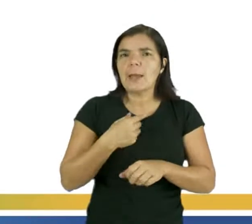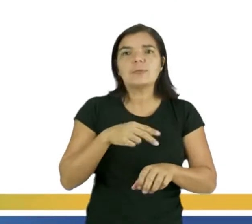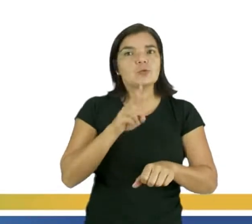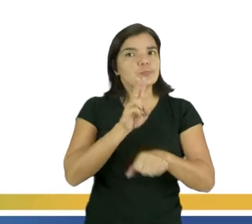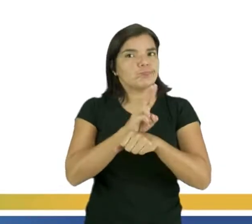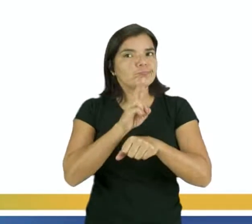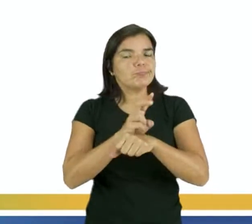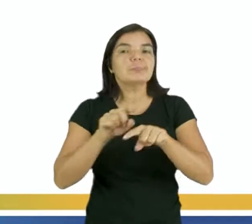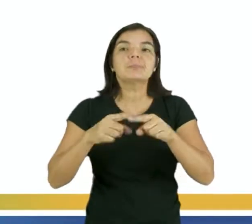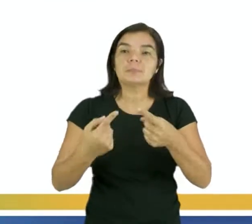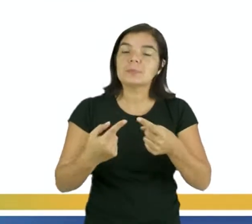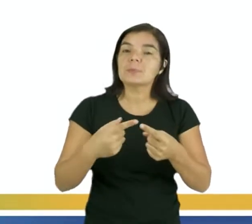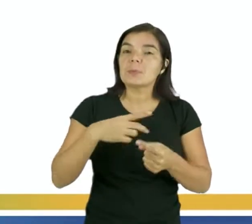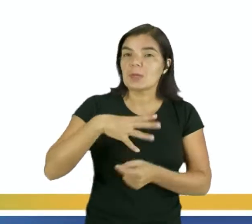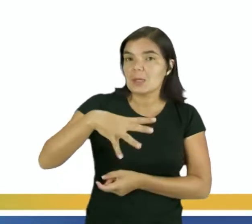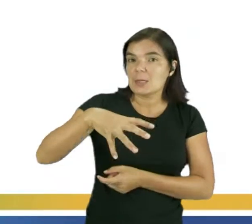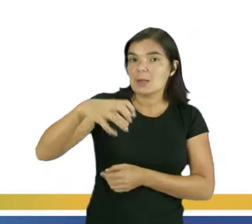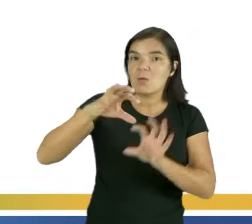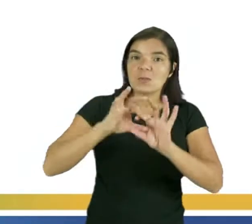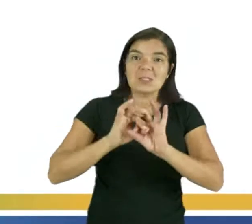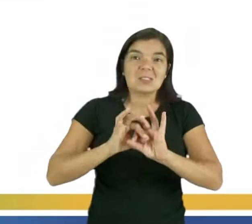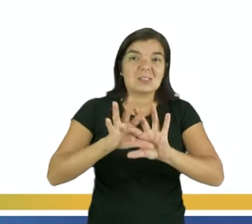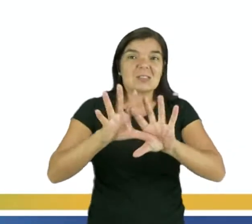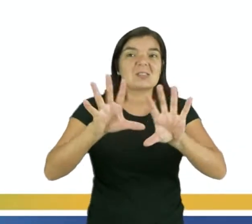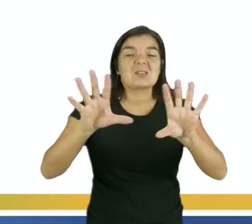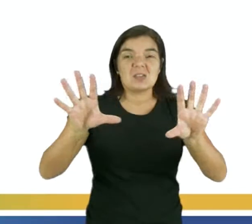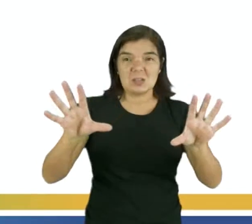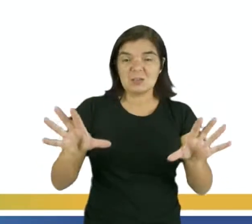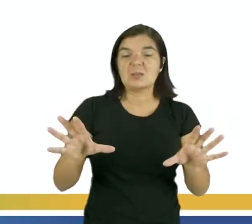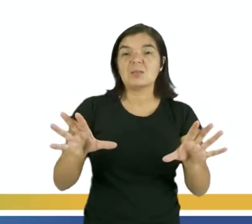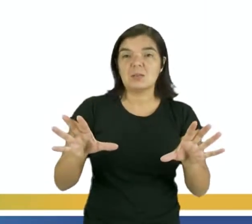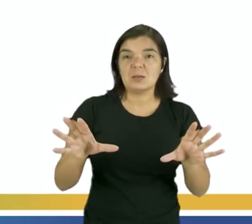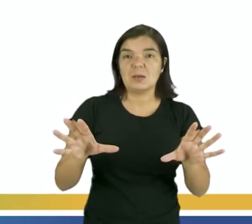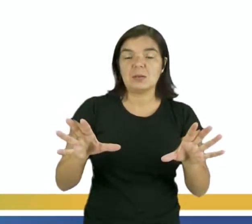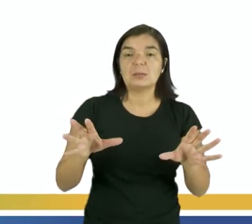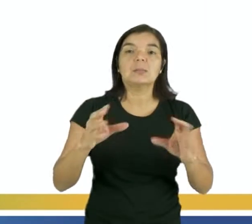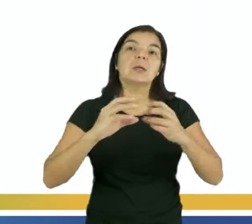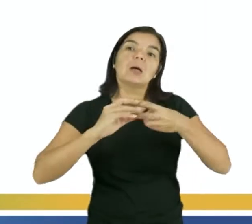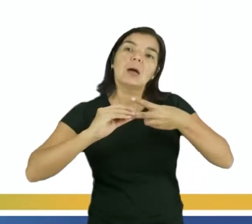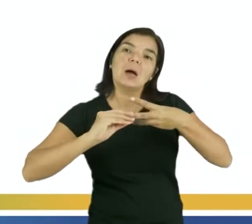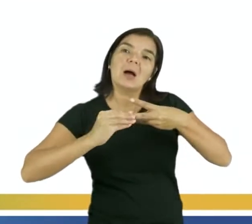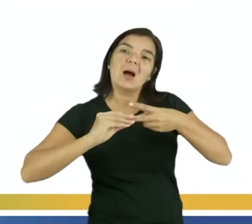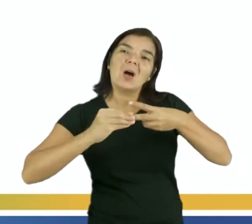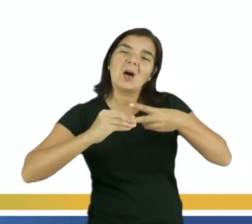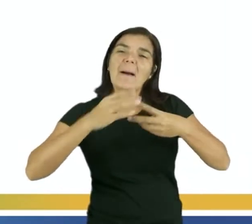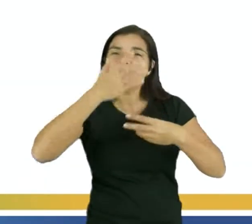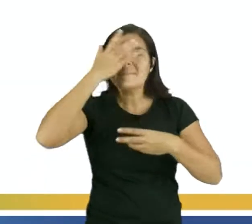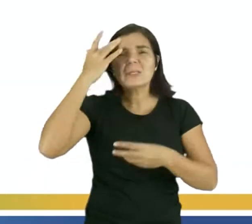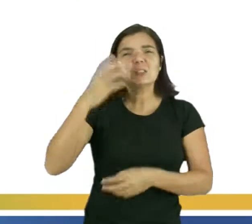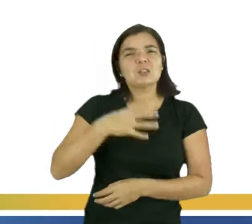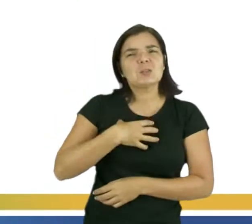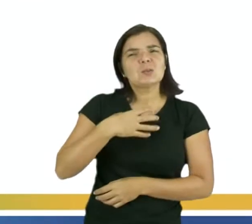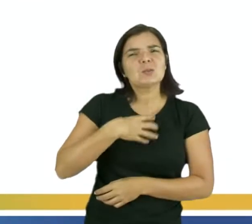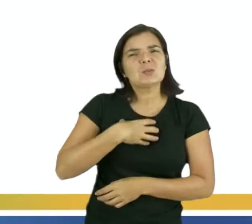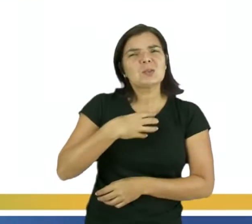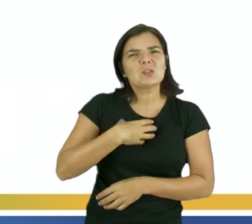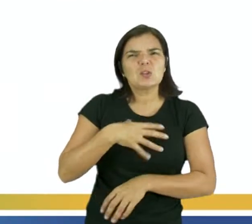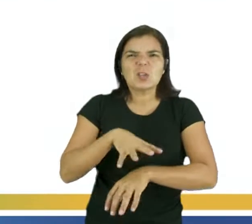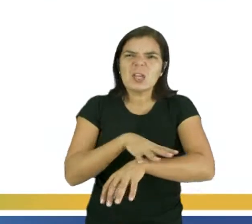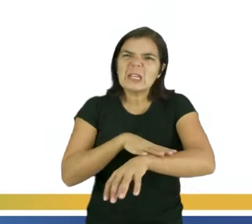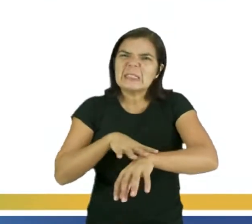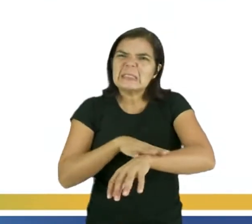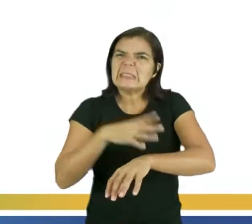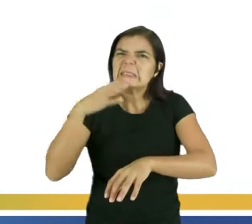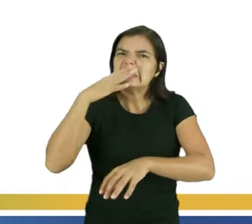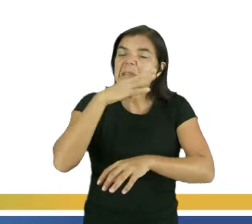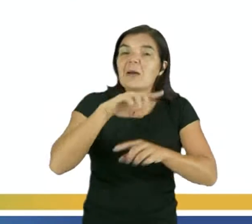defesa, esses tentáculos vão ser liberados, né? Quando são liberados dessas células, acaba que a pessoa tem uma sensação de queimação,